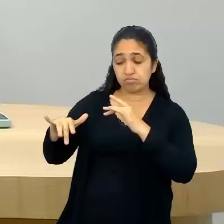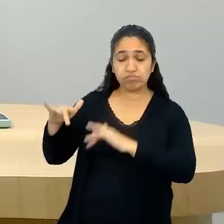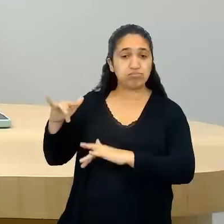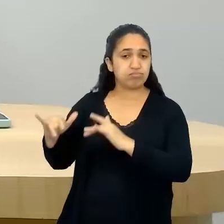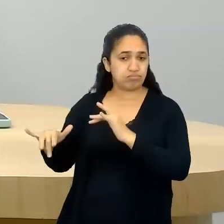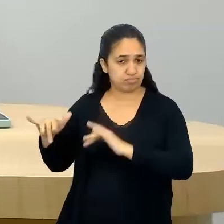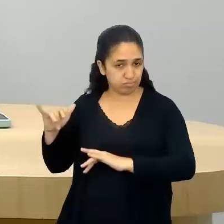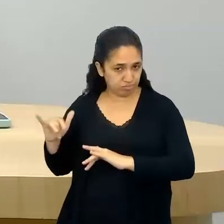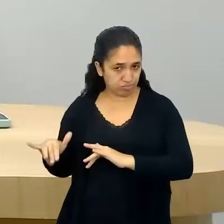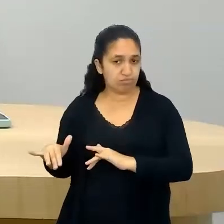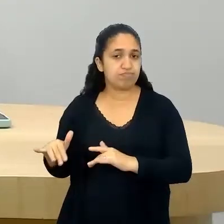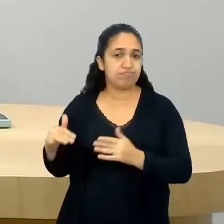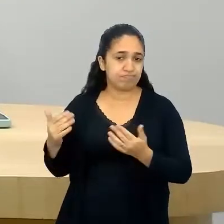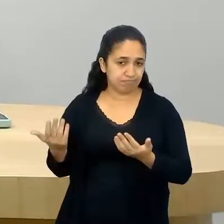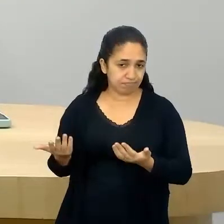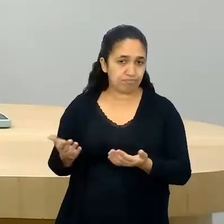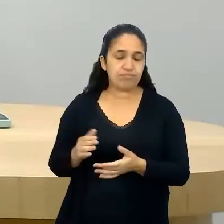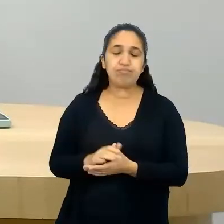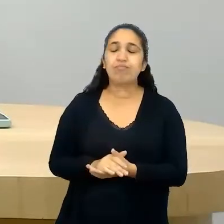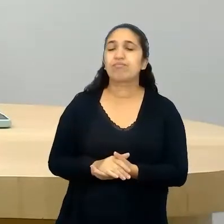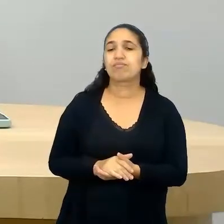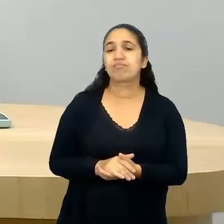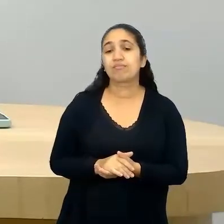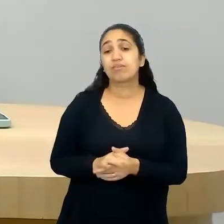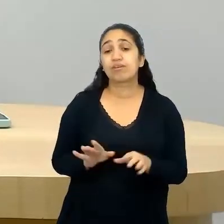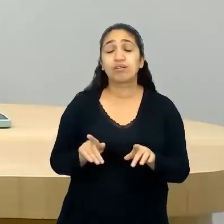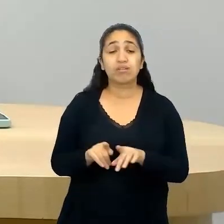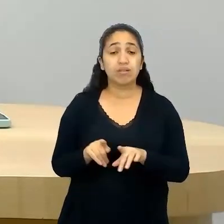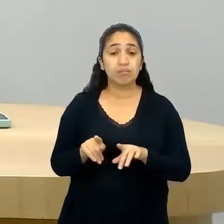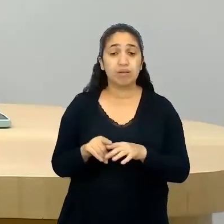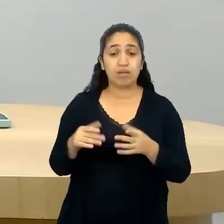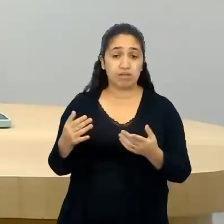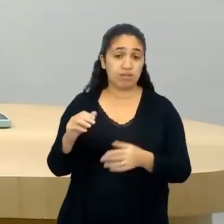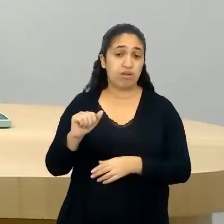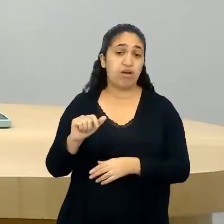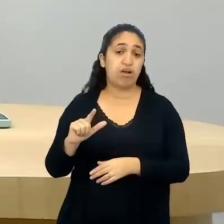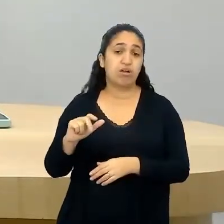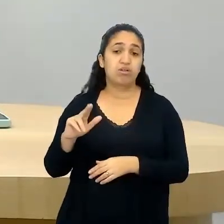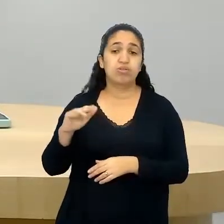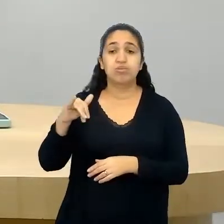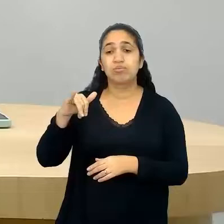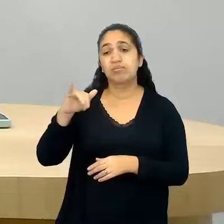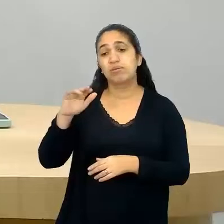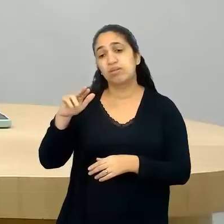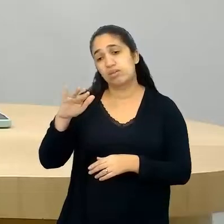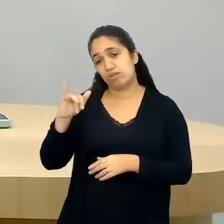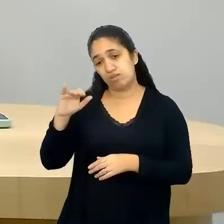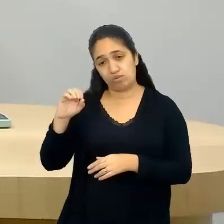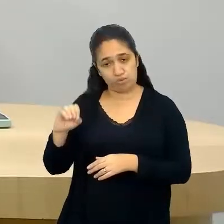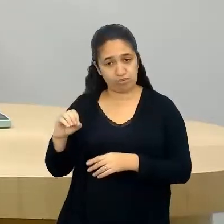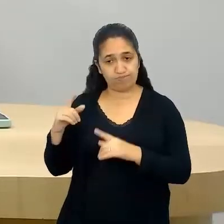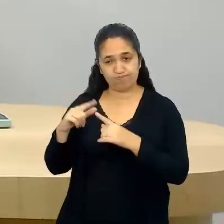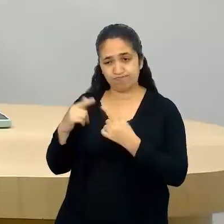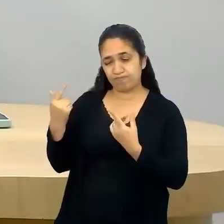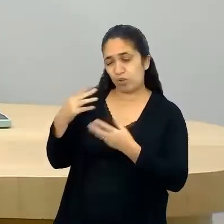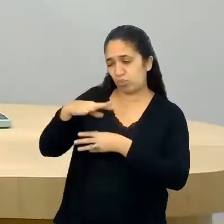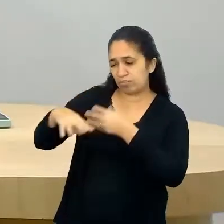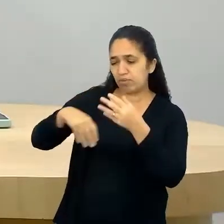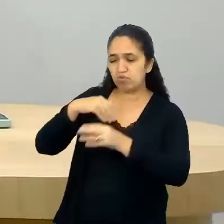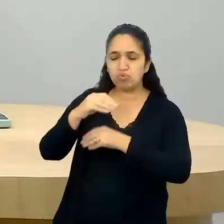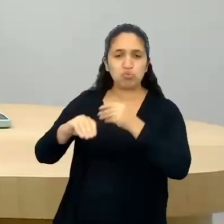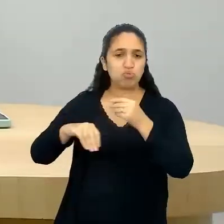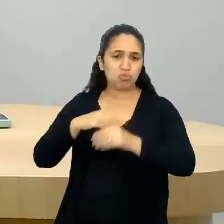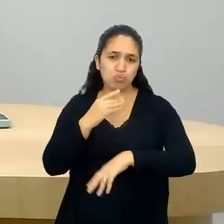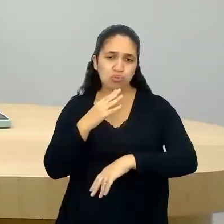muito ferro, né, que é o hidróxido de ferro e também o de alumínio, né, que o alumínio é mais claro, então já dá uma claridade